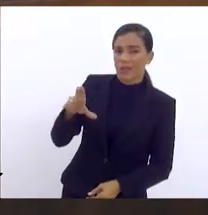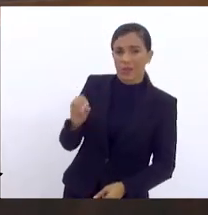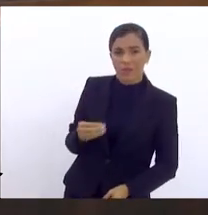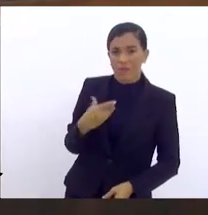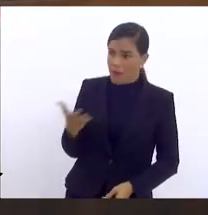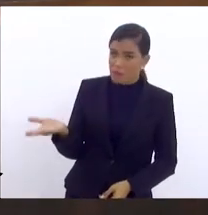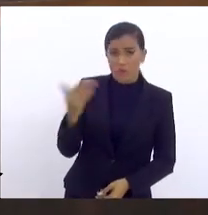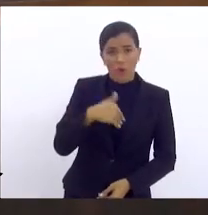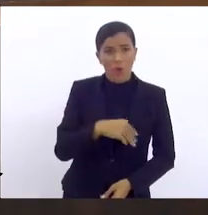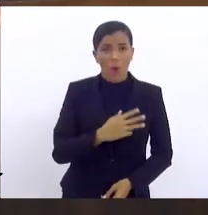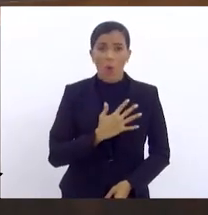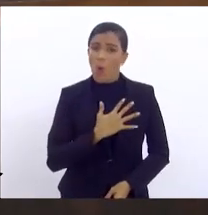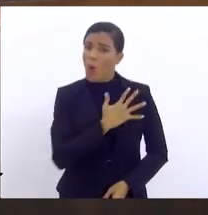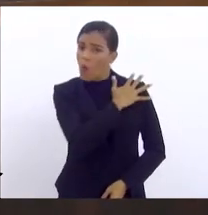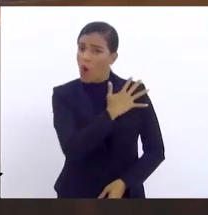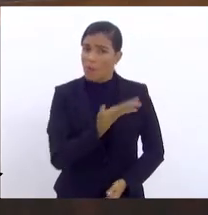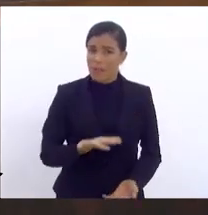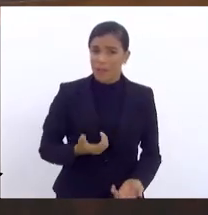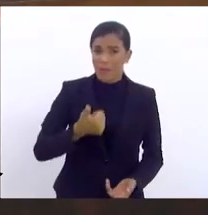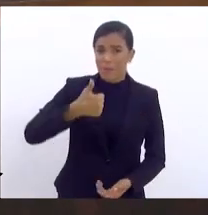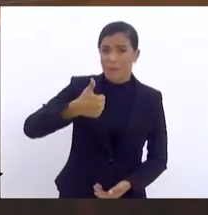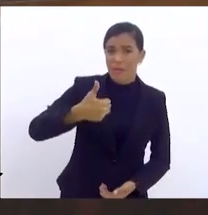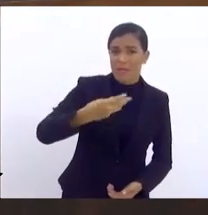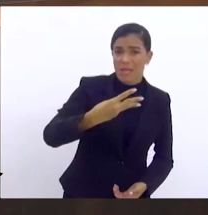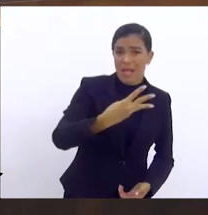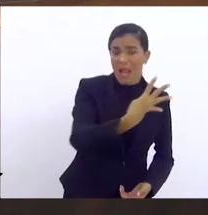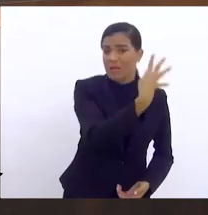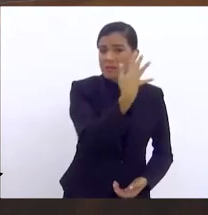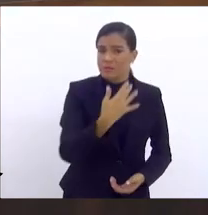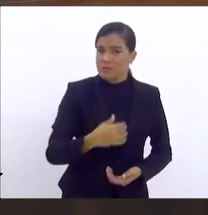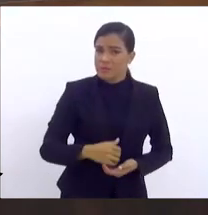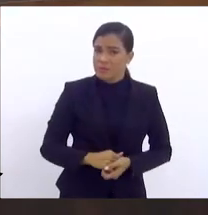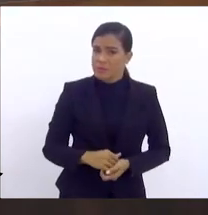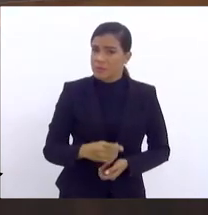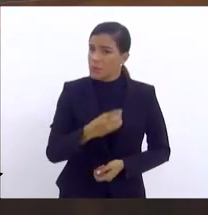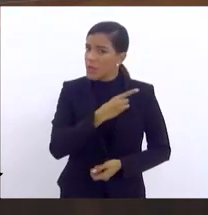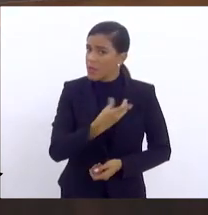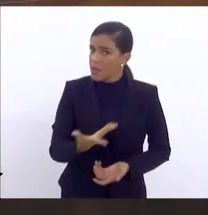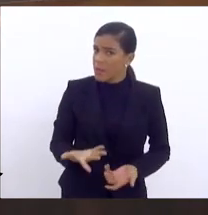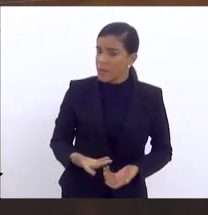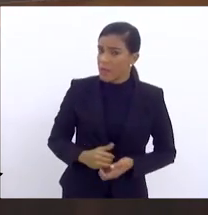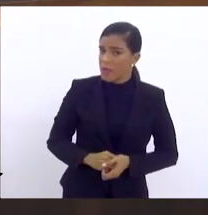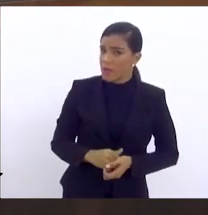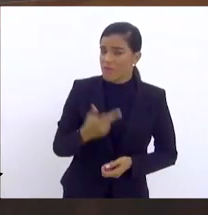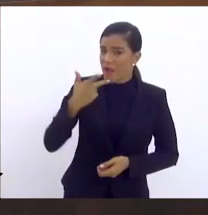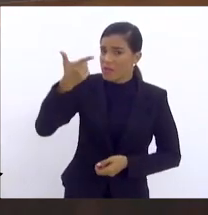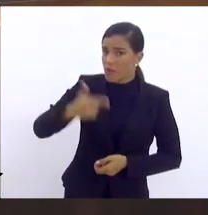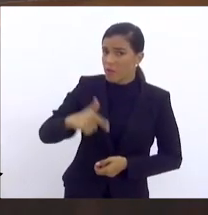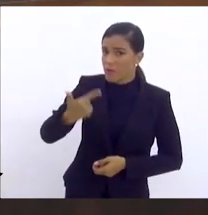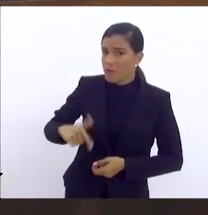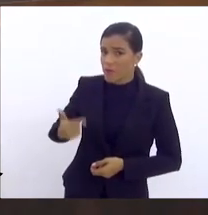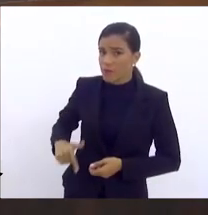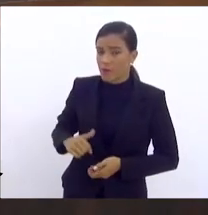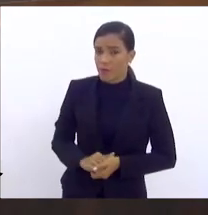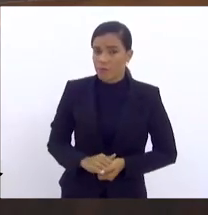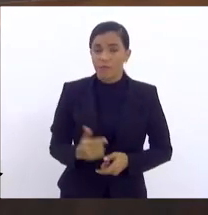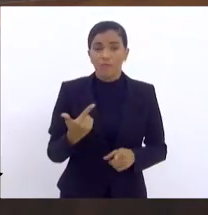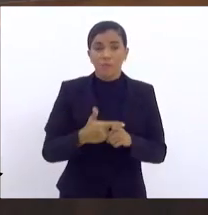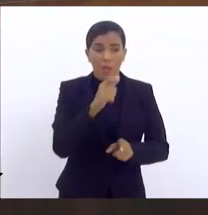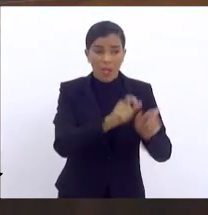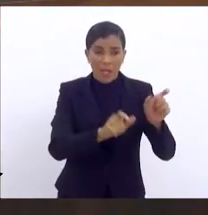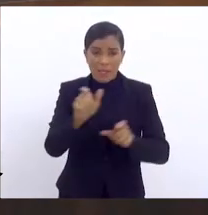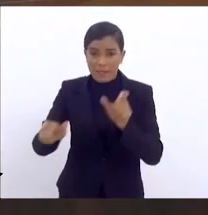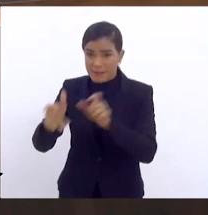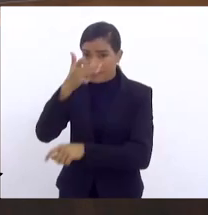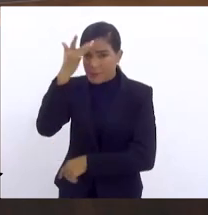do décimo quinto vamos chamar o comandante do primeiro do segundo terceiro do quarto CPA e a gente vai continuar sempre falando a mesma coisa porque aquelas pessoas que